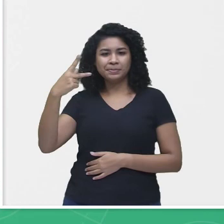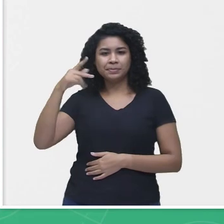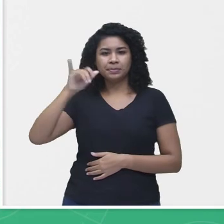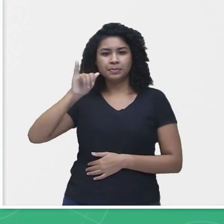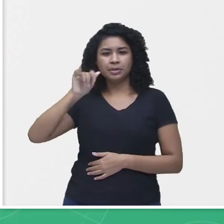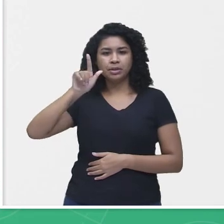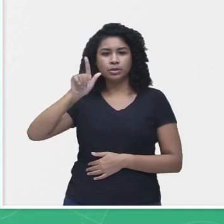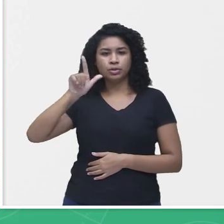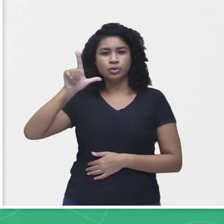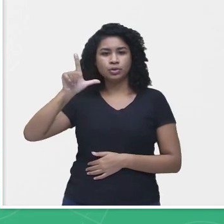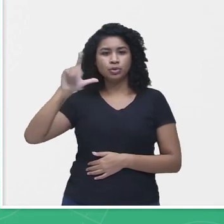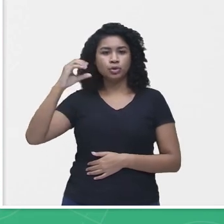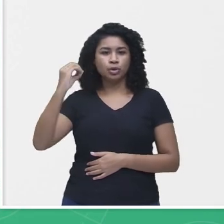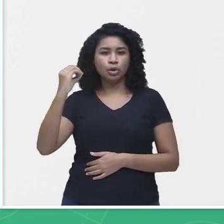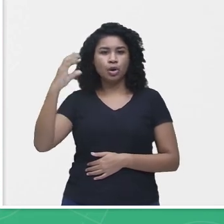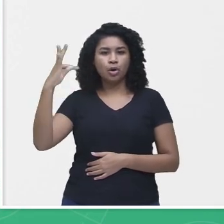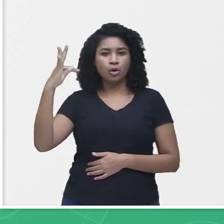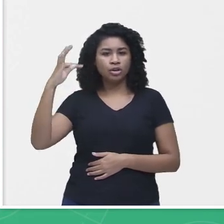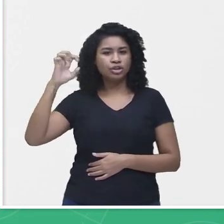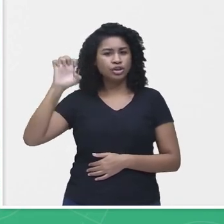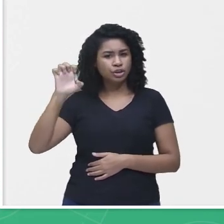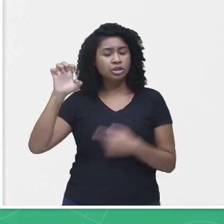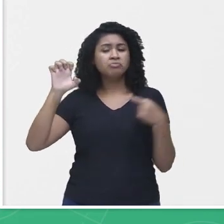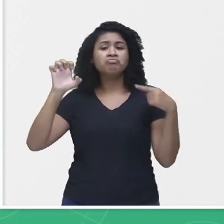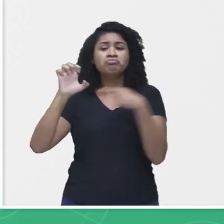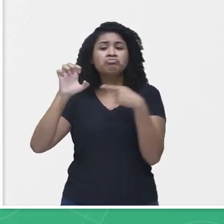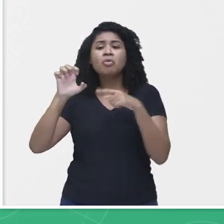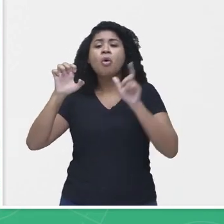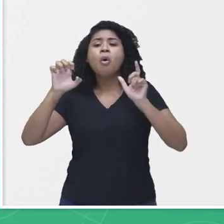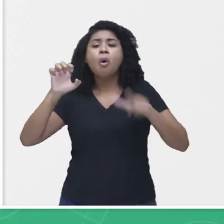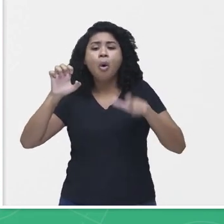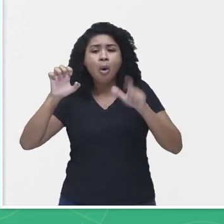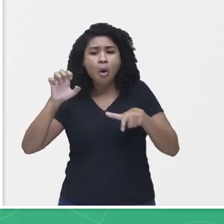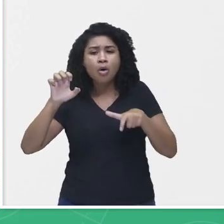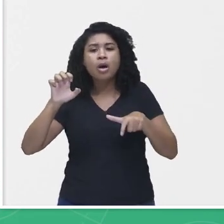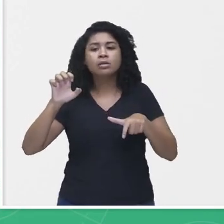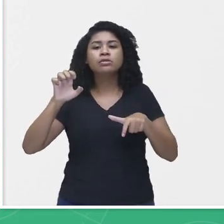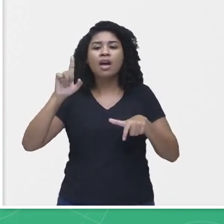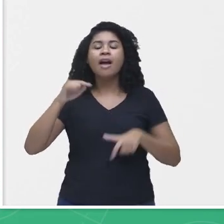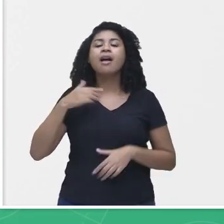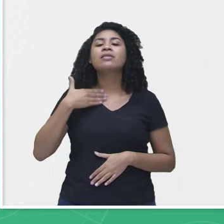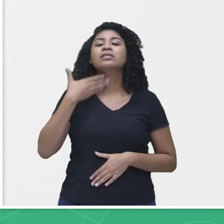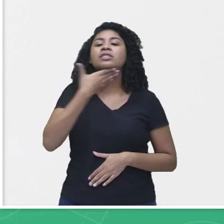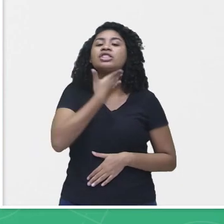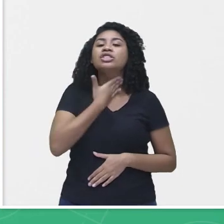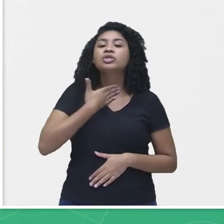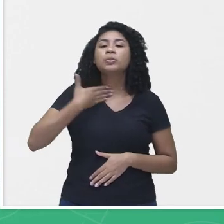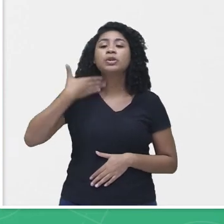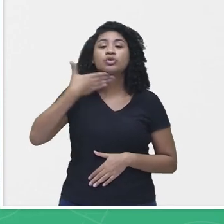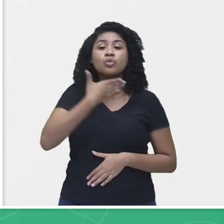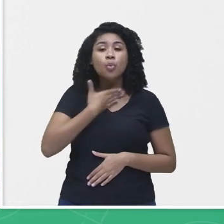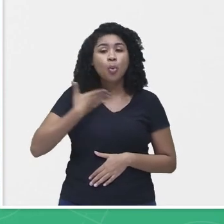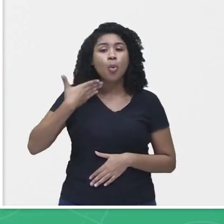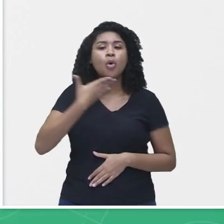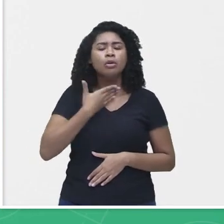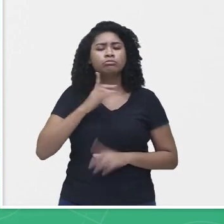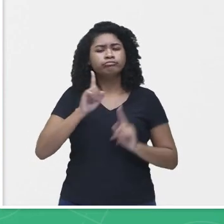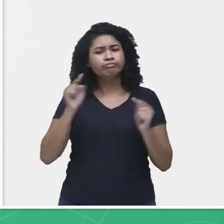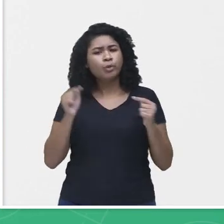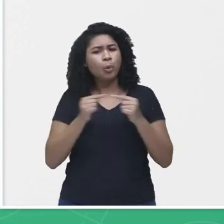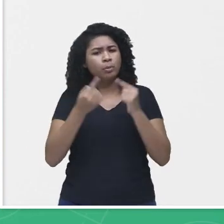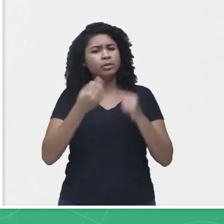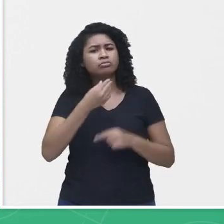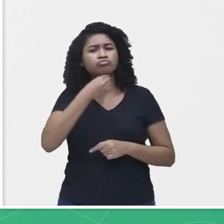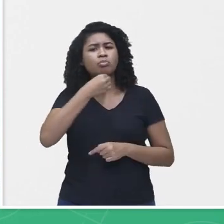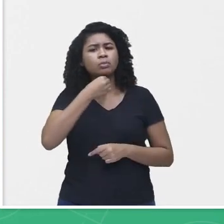ali presente, né? Aqui na região do pescoço também, tem a ver com a deglutição